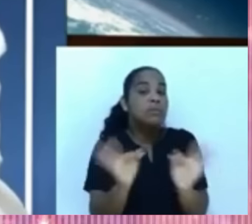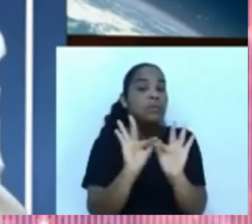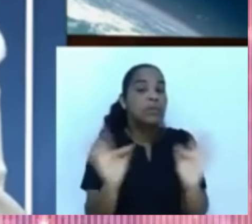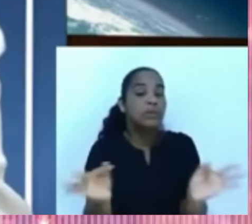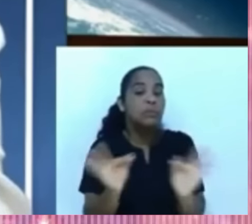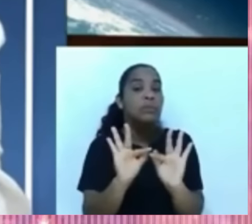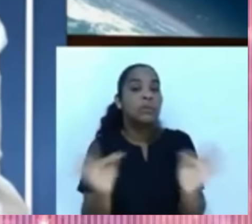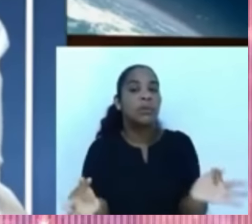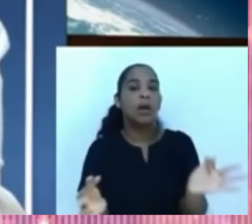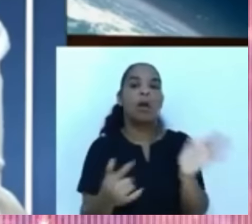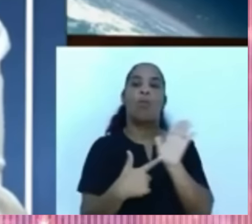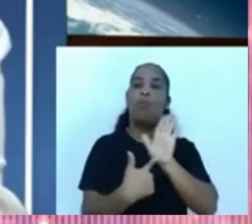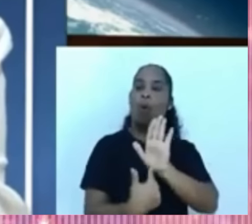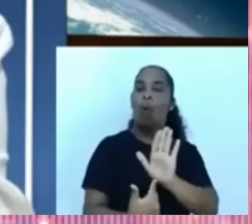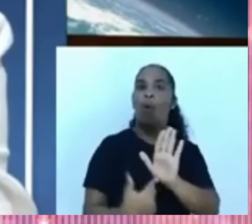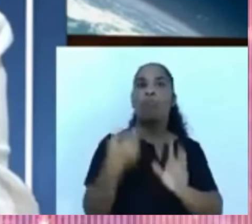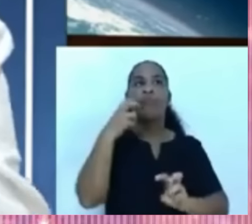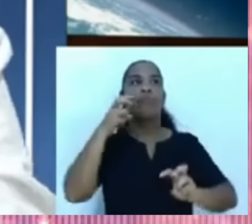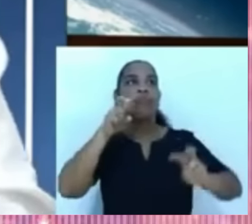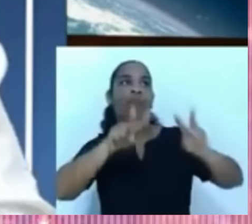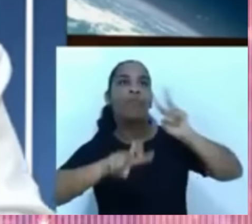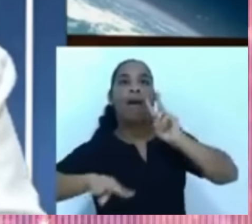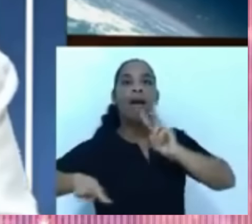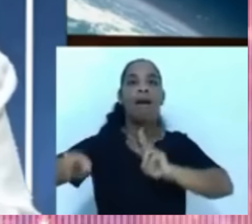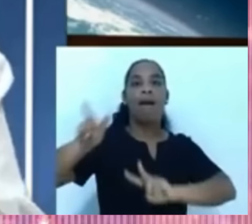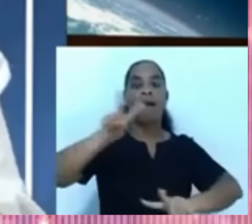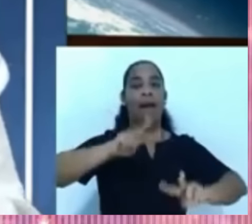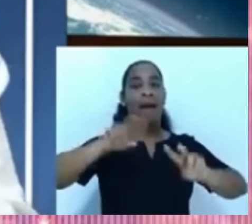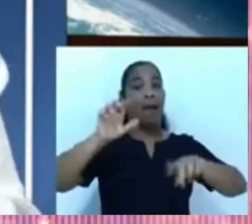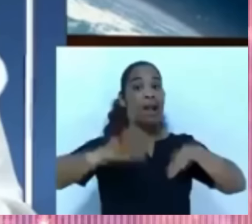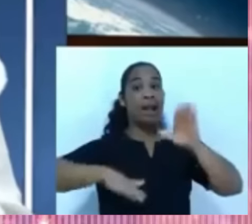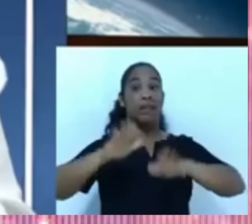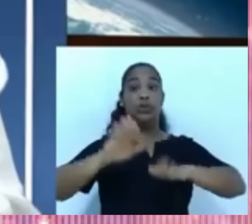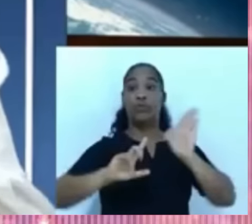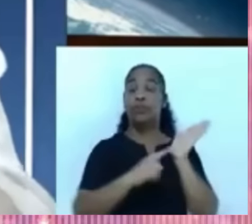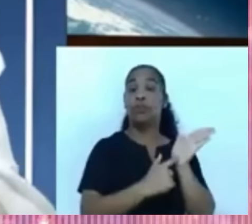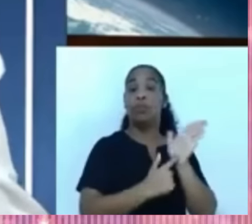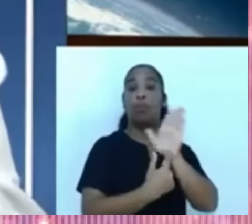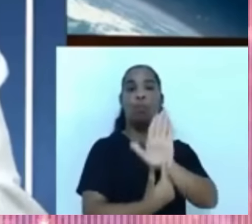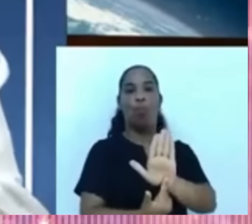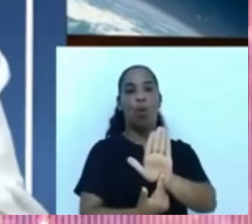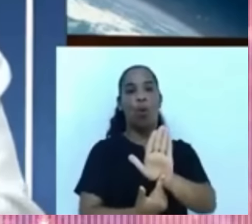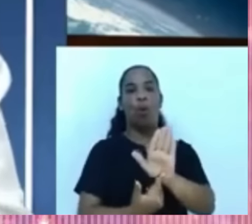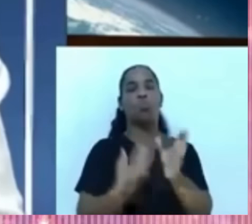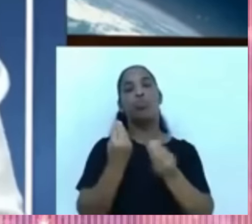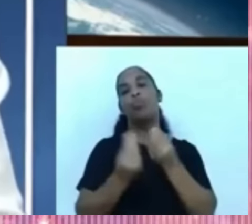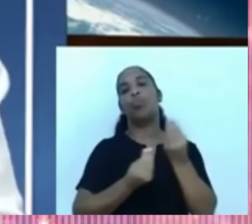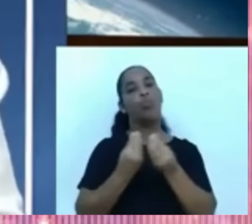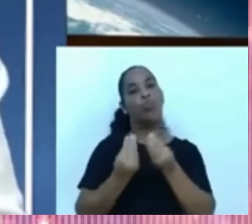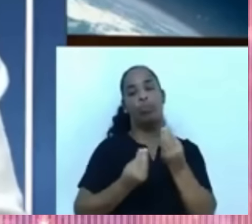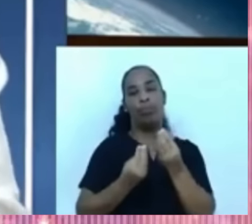exemplos visões as velhas demonstrações do flanelógrafo